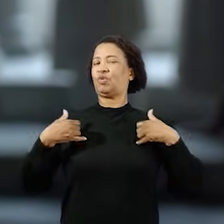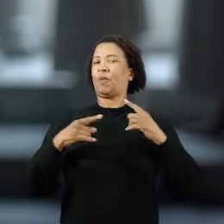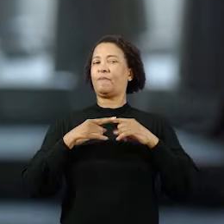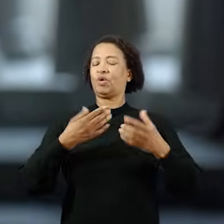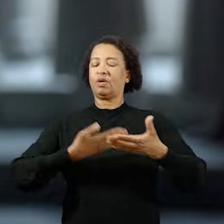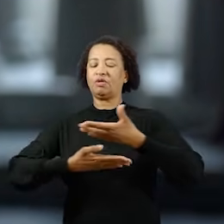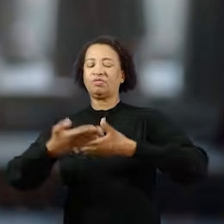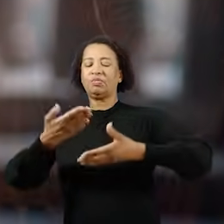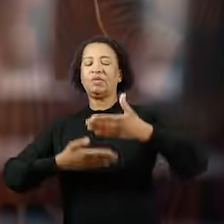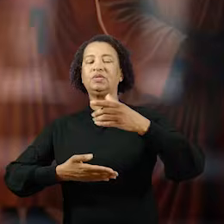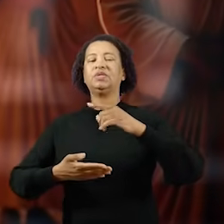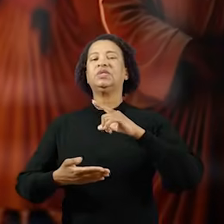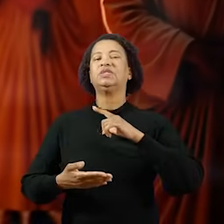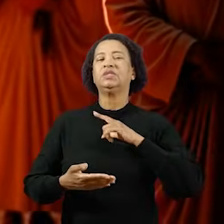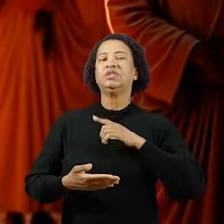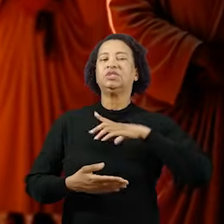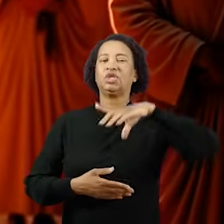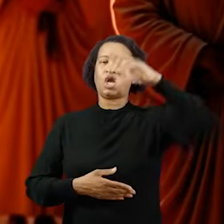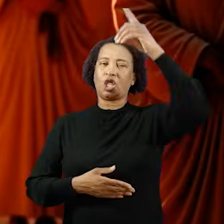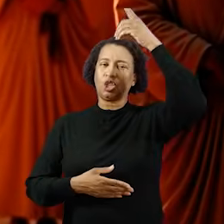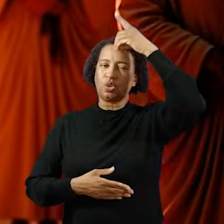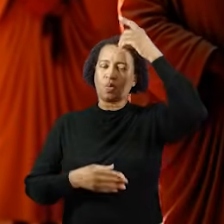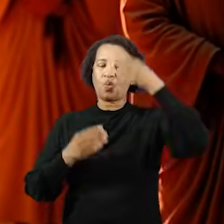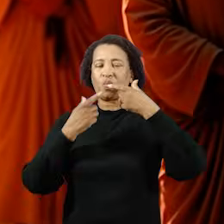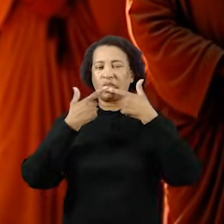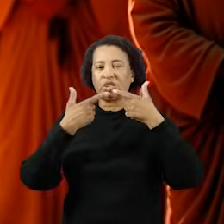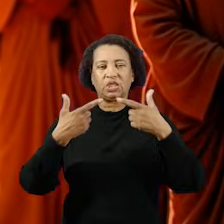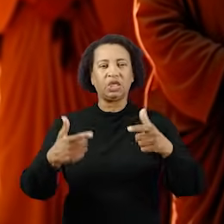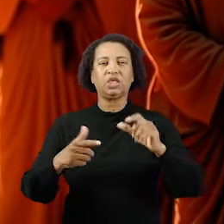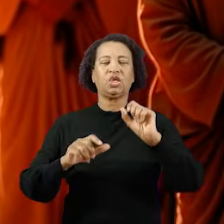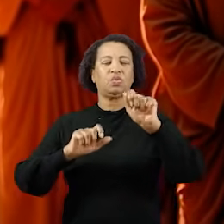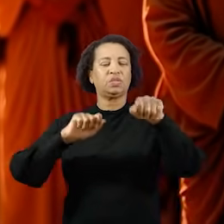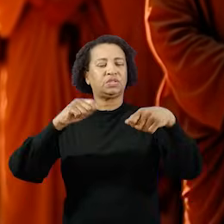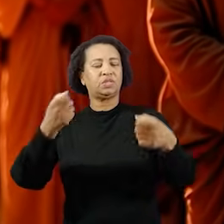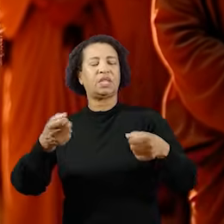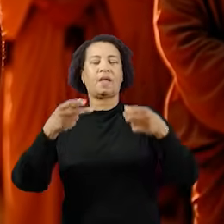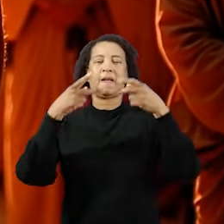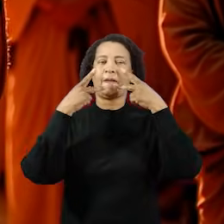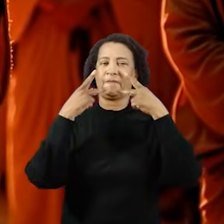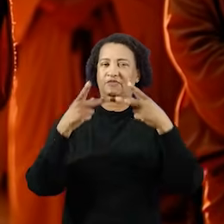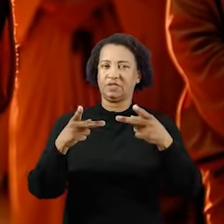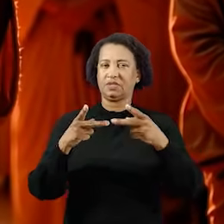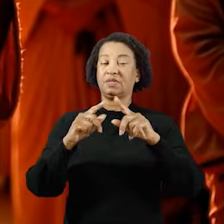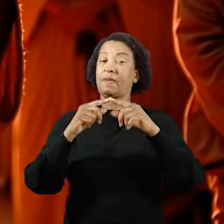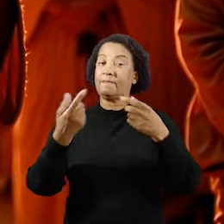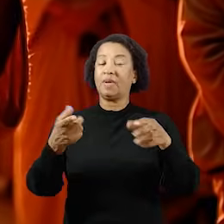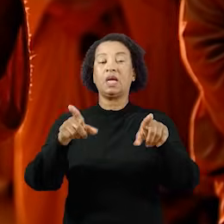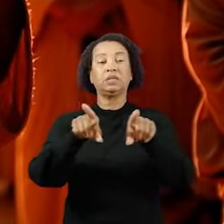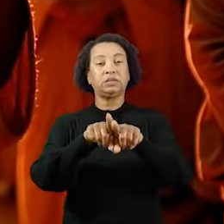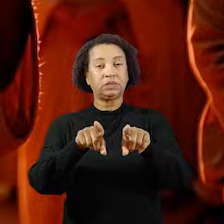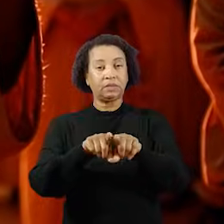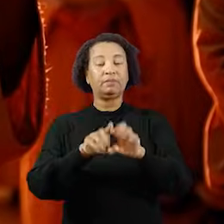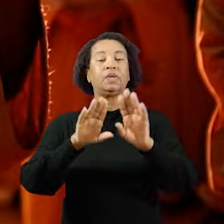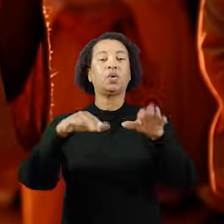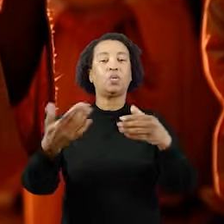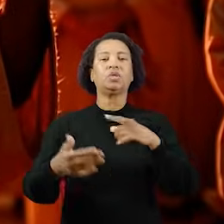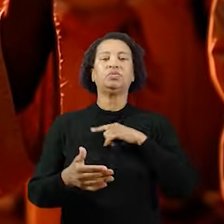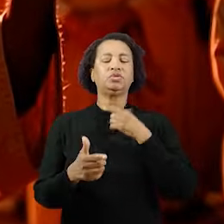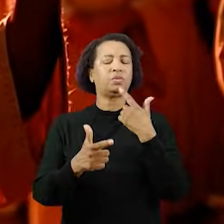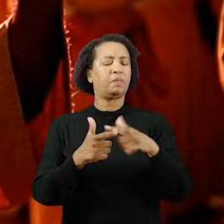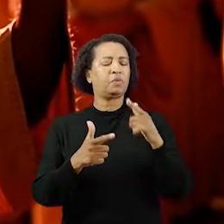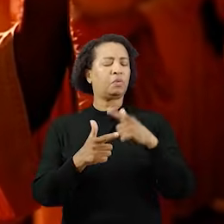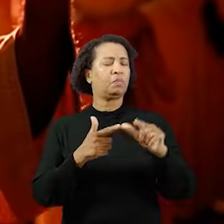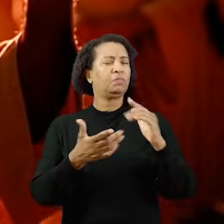porque no meio deles havia manifestações de dons, de línguas, sinais e profecias. Mas ao mesmo tempo, quando tinham